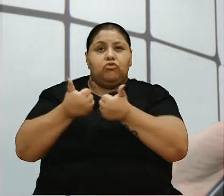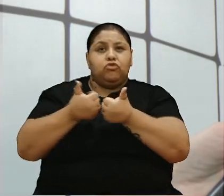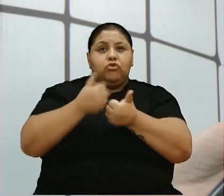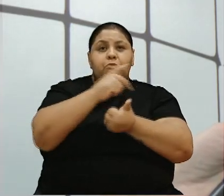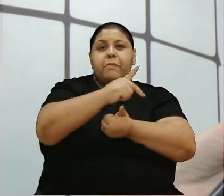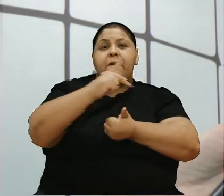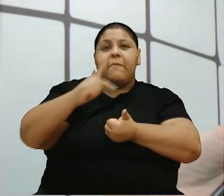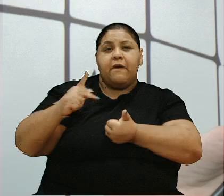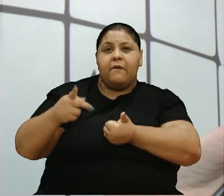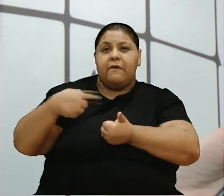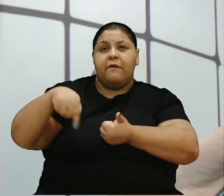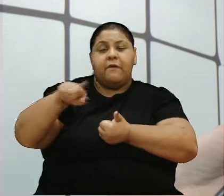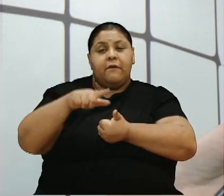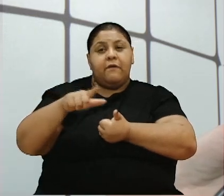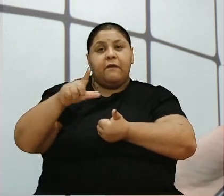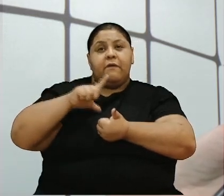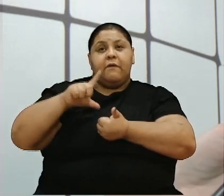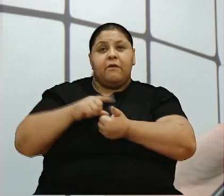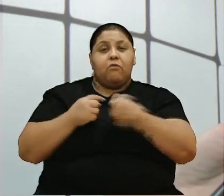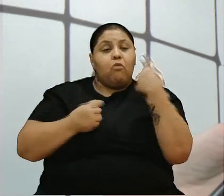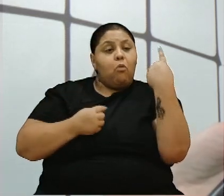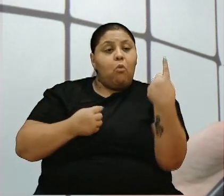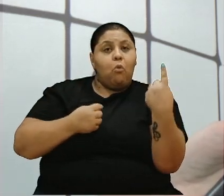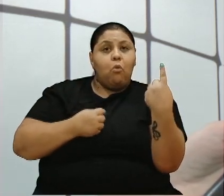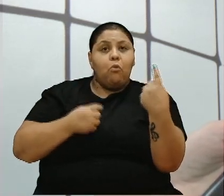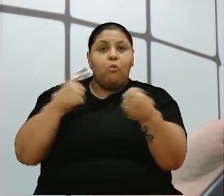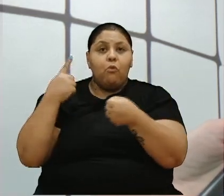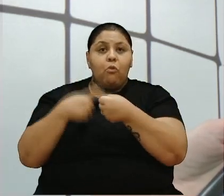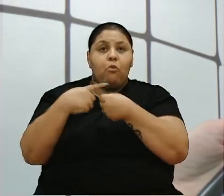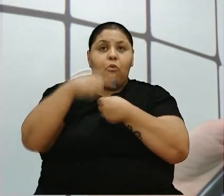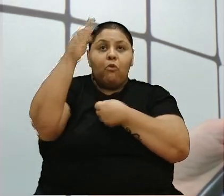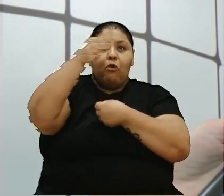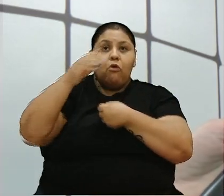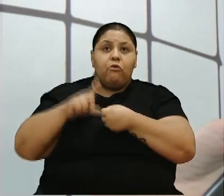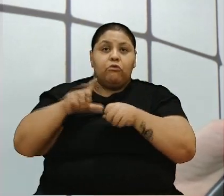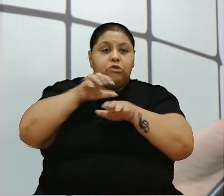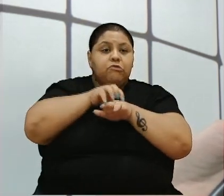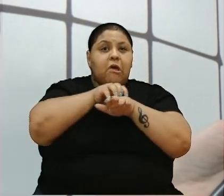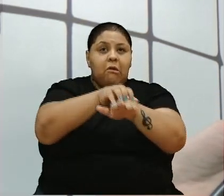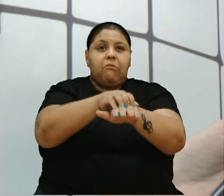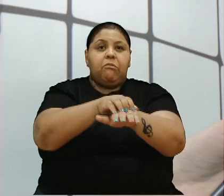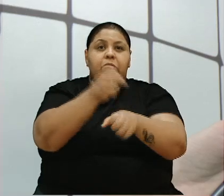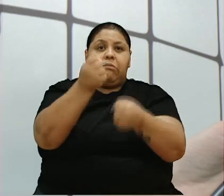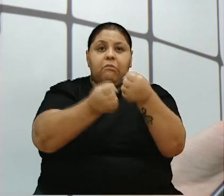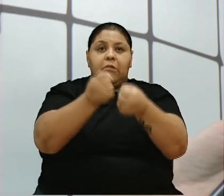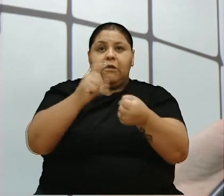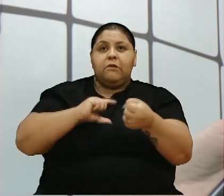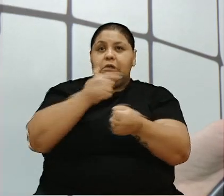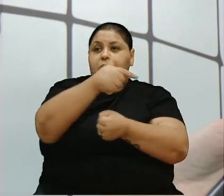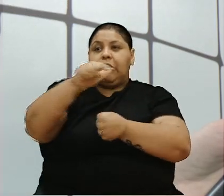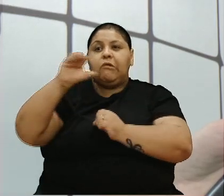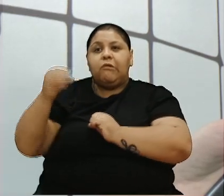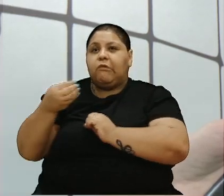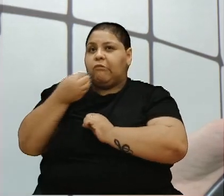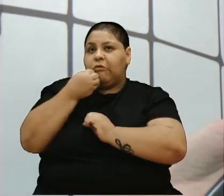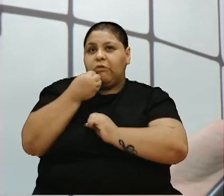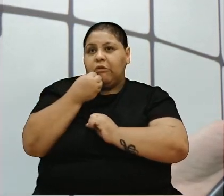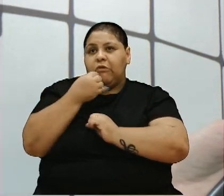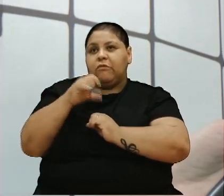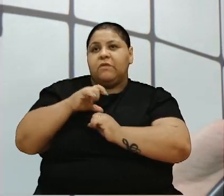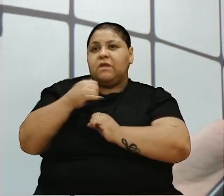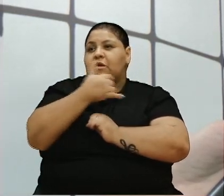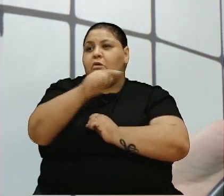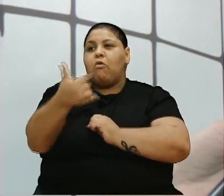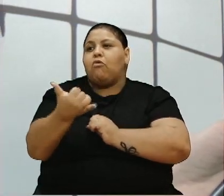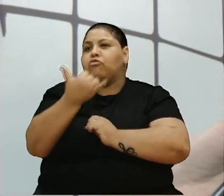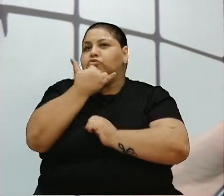público-privada. Enquanto existir um município no Brasil que tiver castramóvel funcionando, não existe outra possibilidade, não existe outra desculpa em